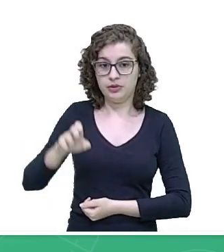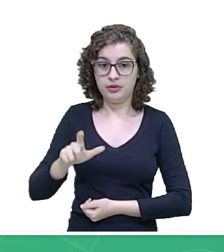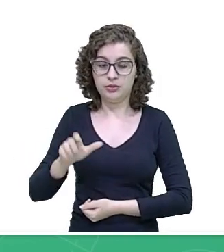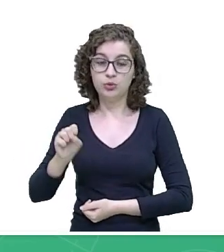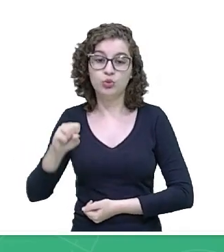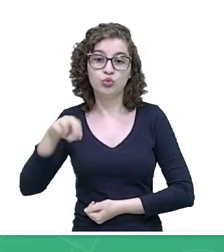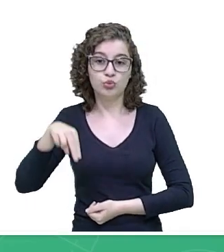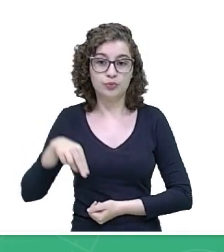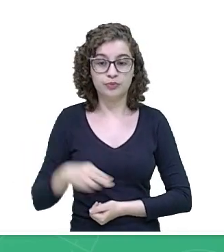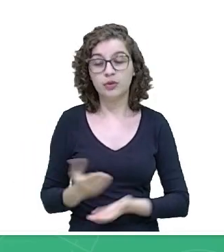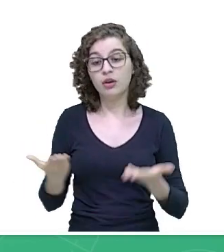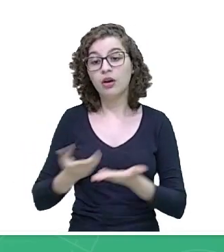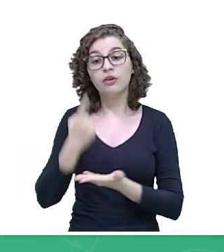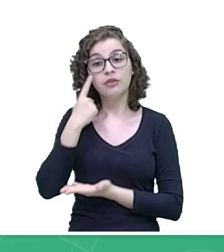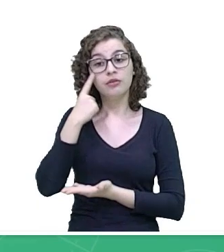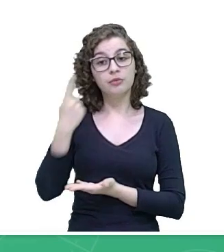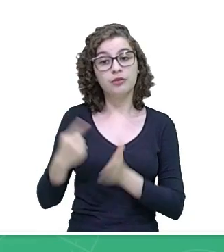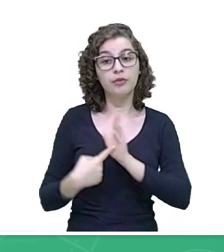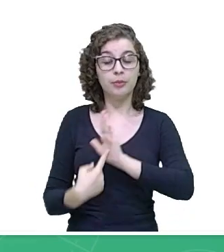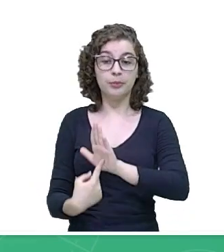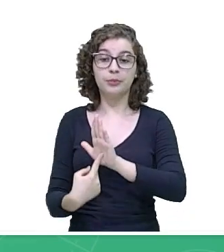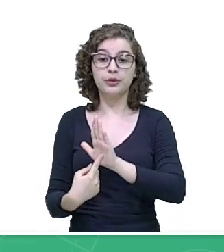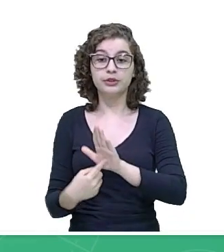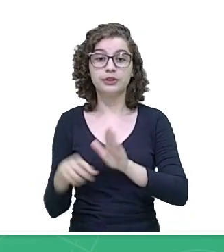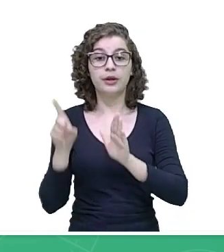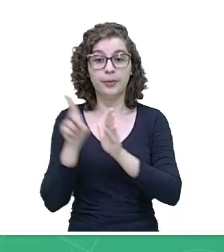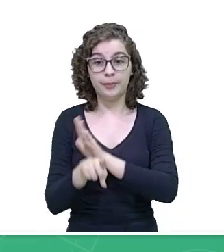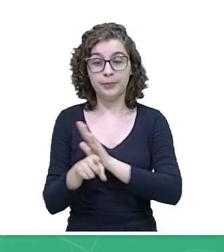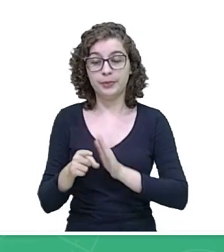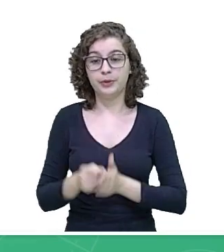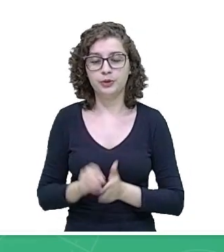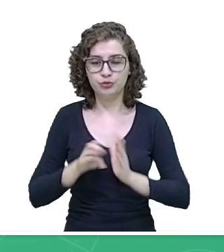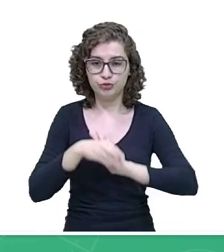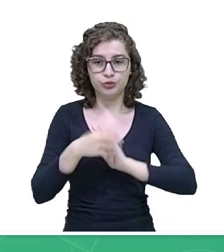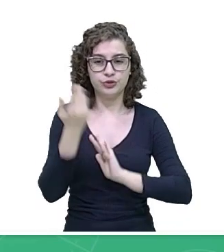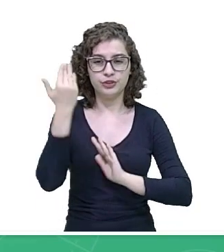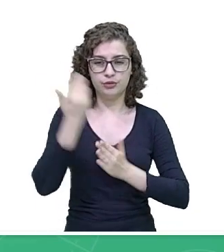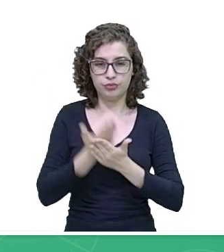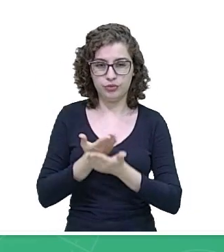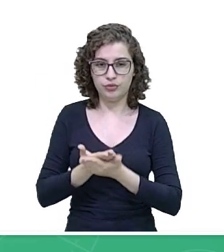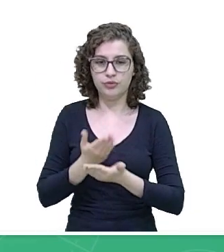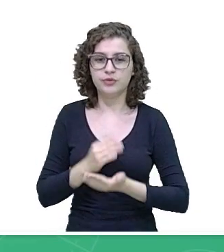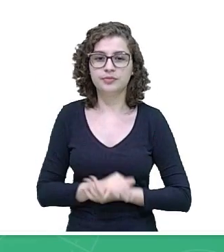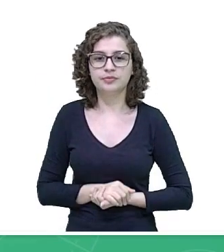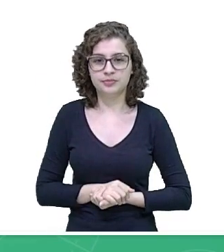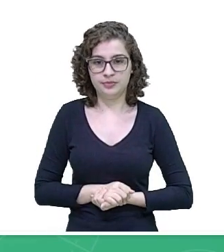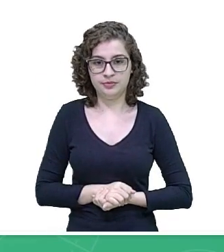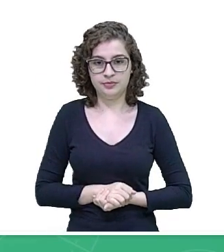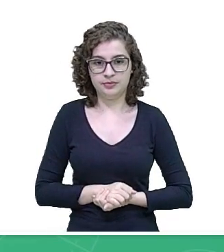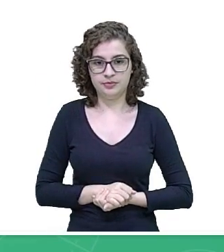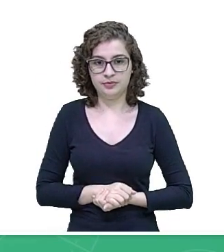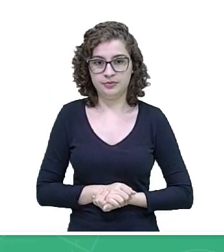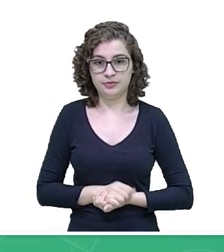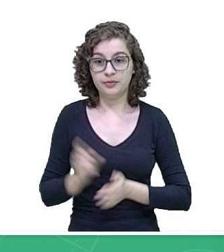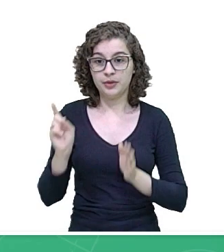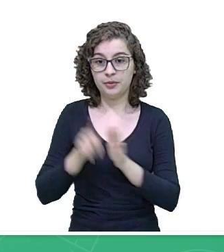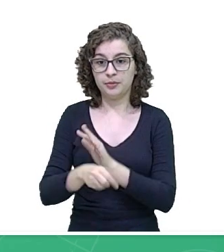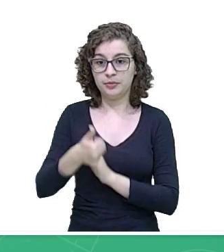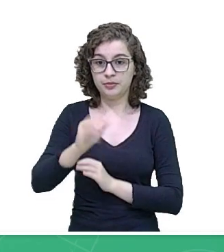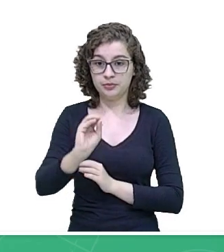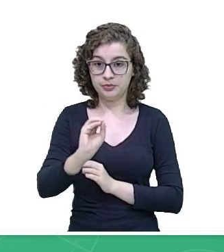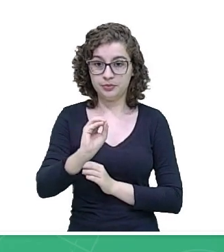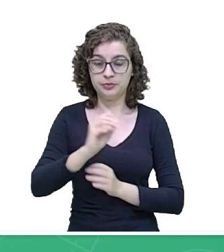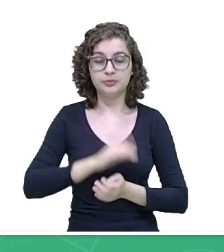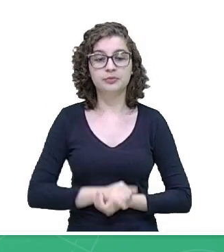questão aí que vai falar exatamente sobre os conceitos que a gente trabalhou nas nossas aulas. Então, vamos ver aqui a questão número 10, que ela